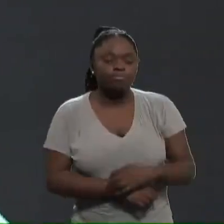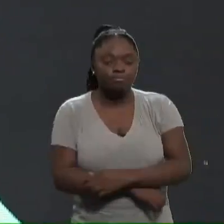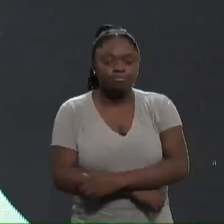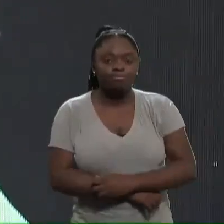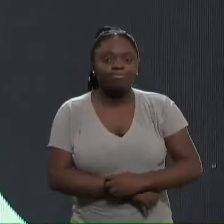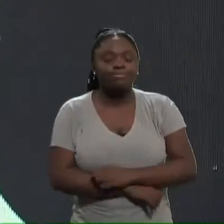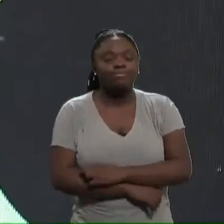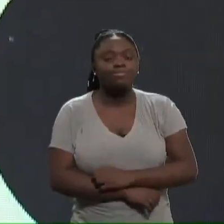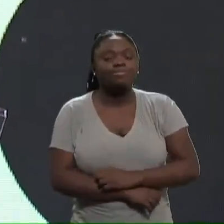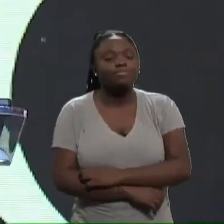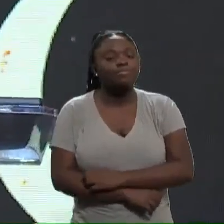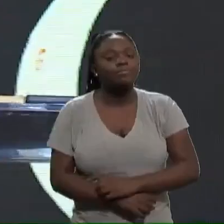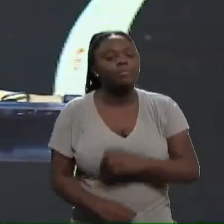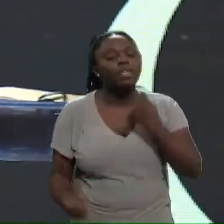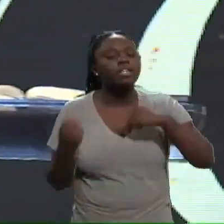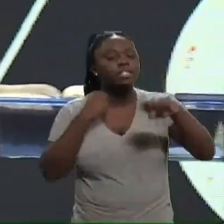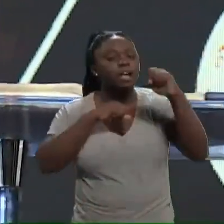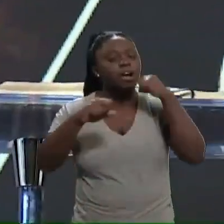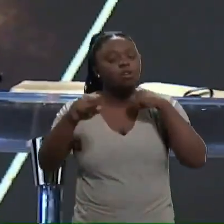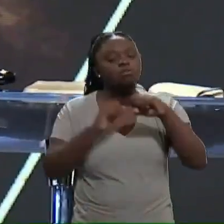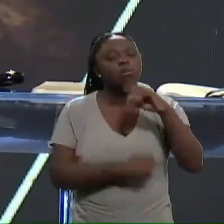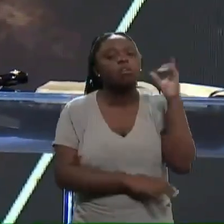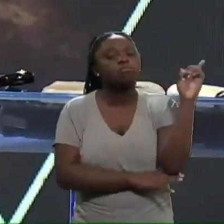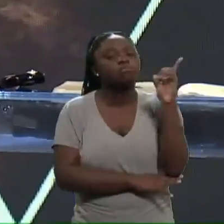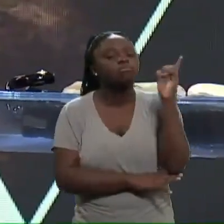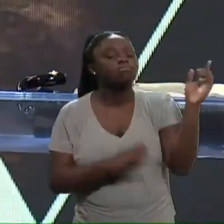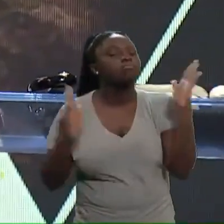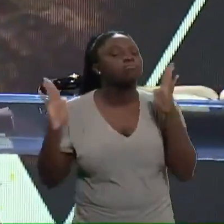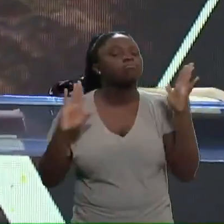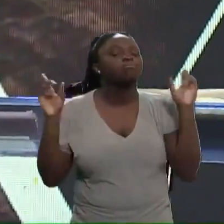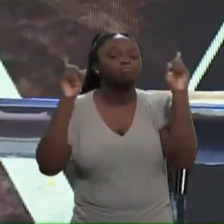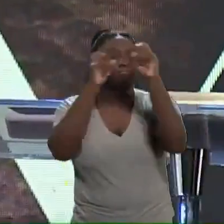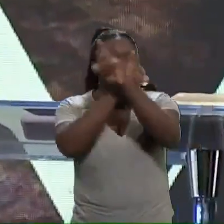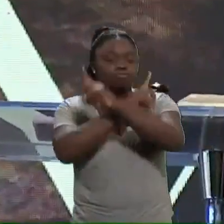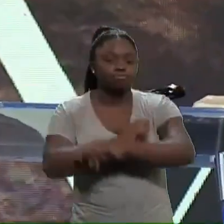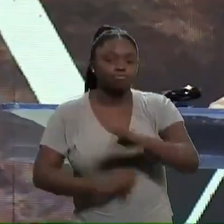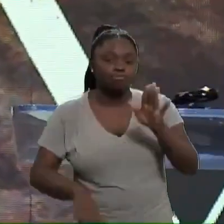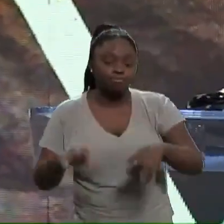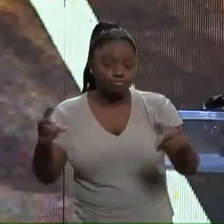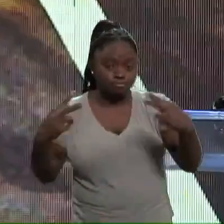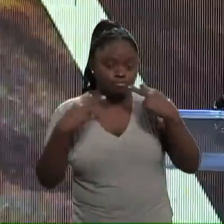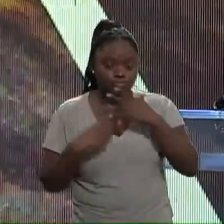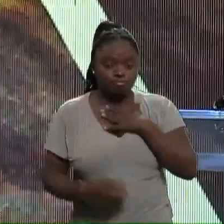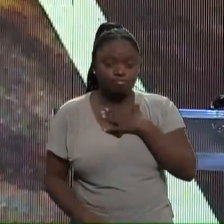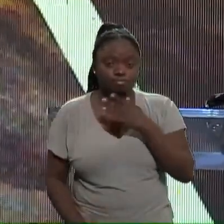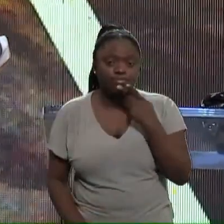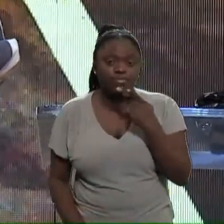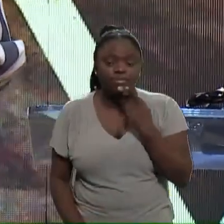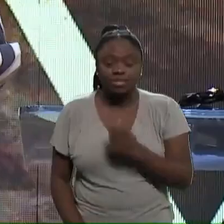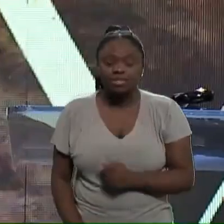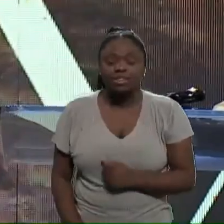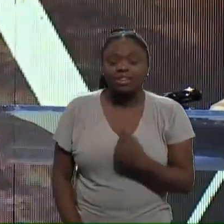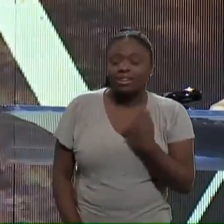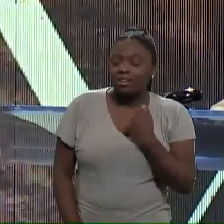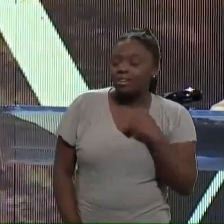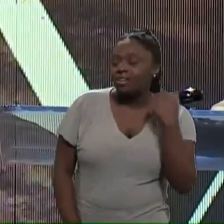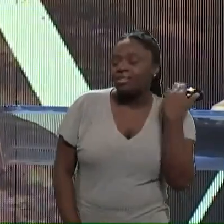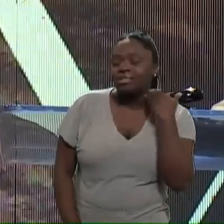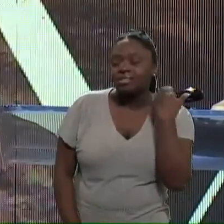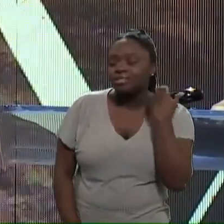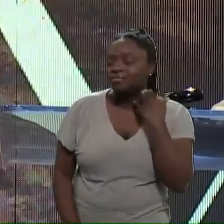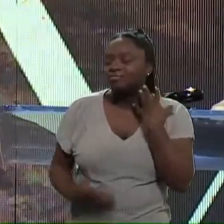Grandes salmos de Davi são momentos de dificuldade. Você pode estar olhando para mim falando: Lola, eu não aguento